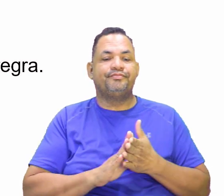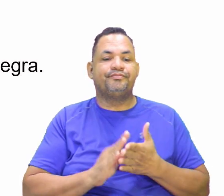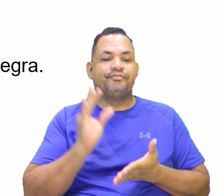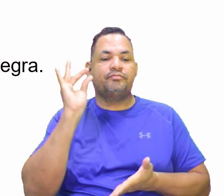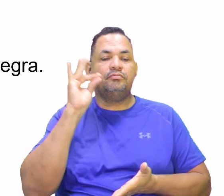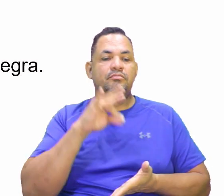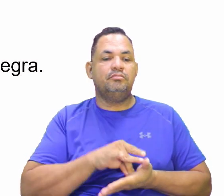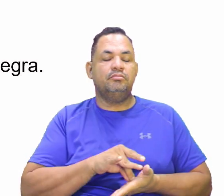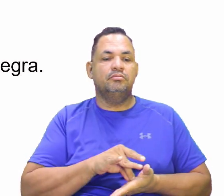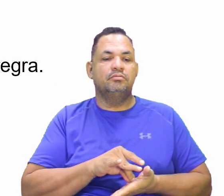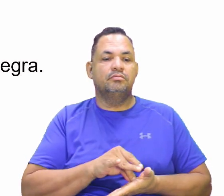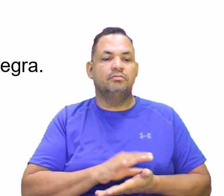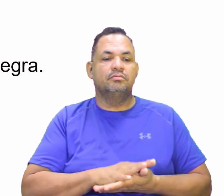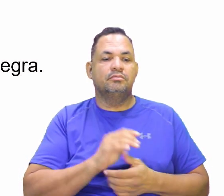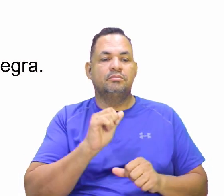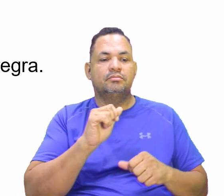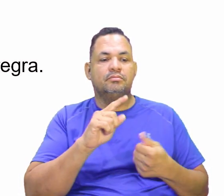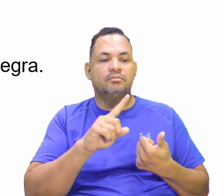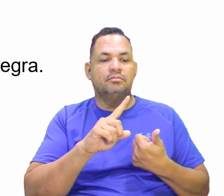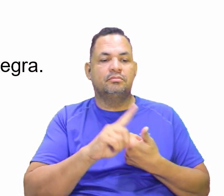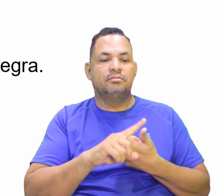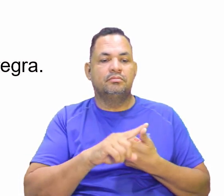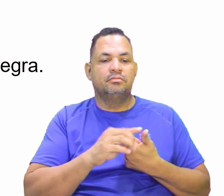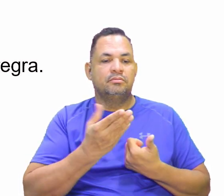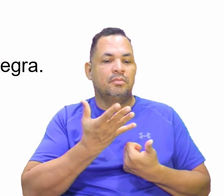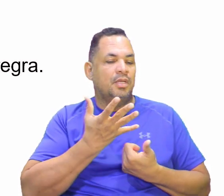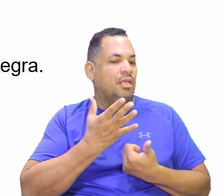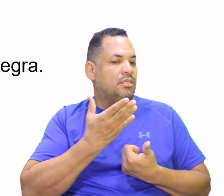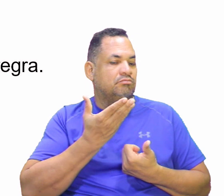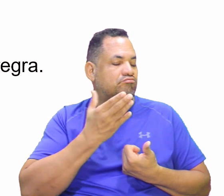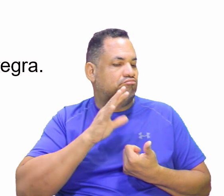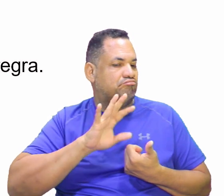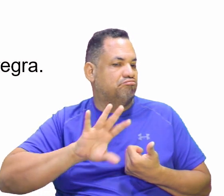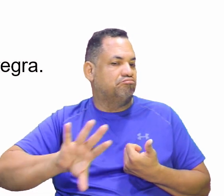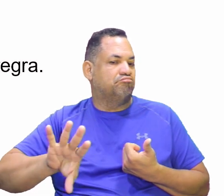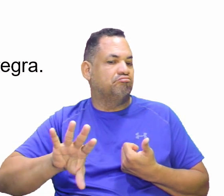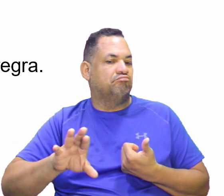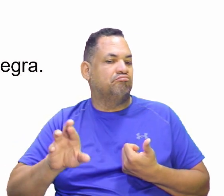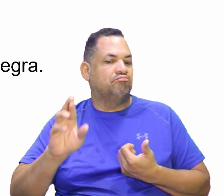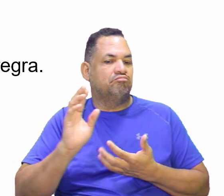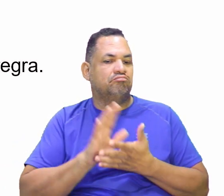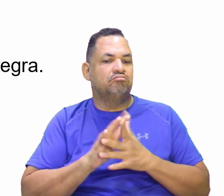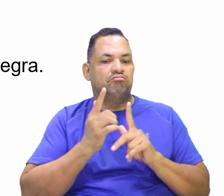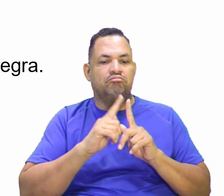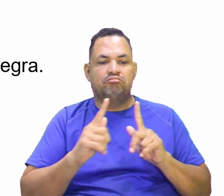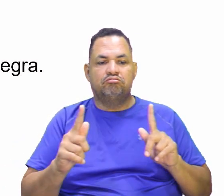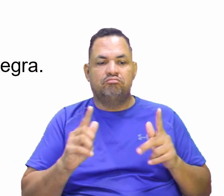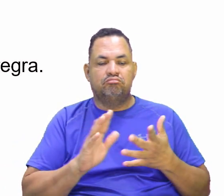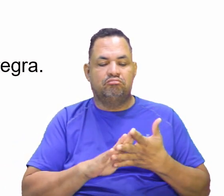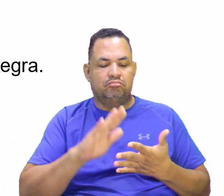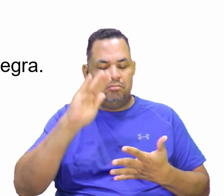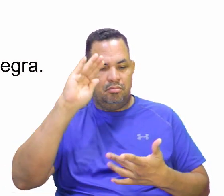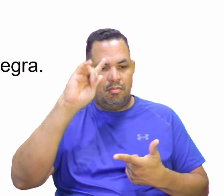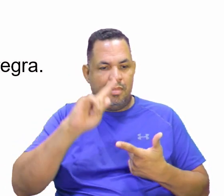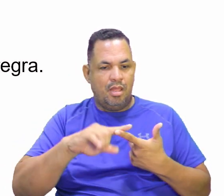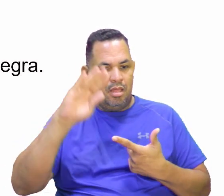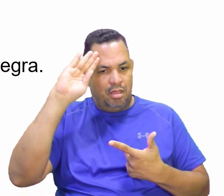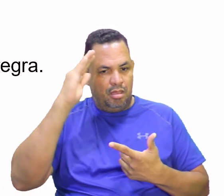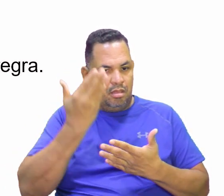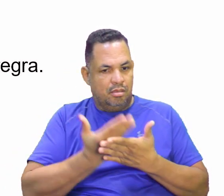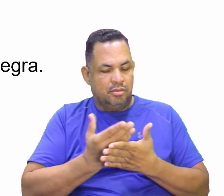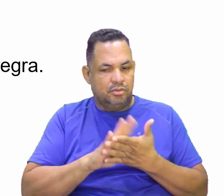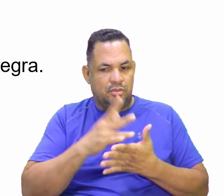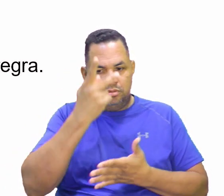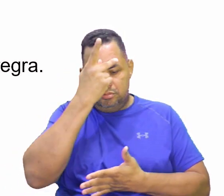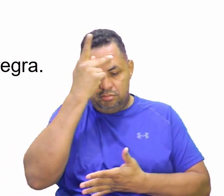pode-se afirmar que ambos... Letra A, condenam essa regra gramatical? B, acredito que apenas os esclarecidos sabem